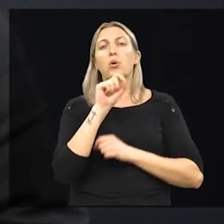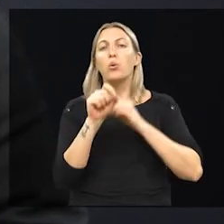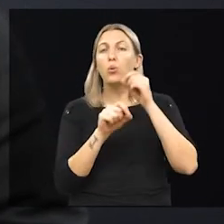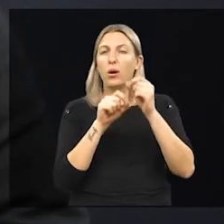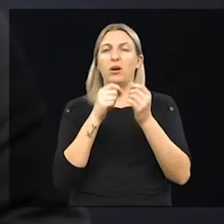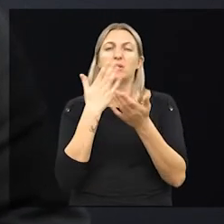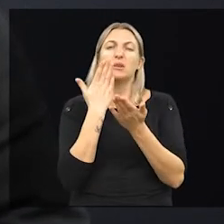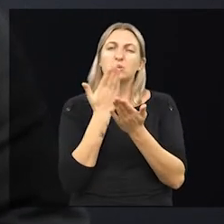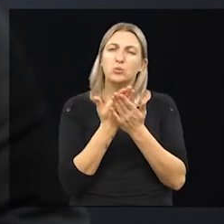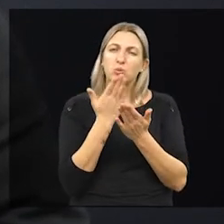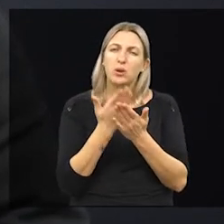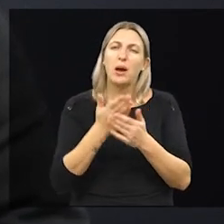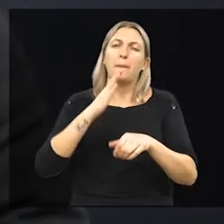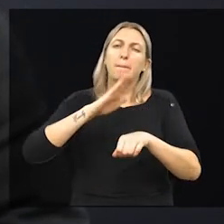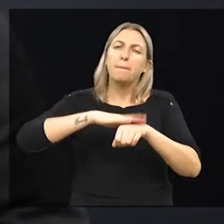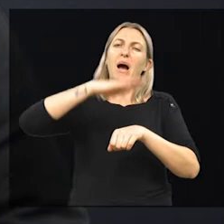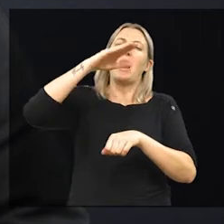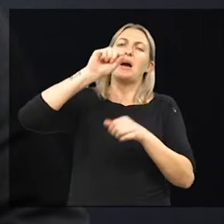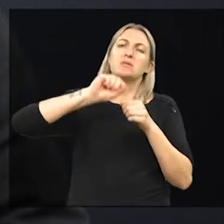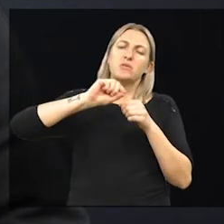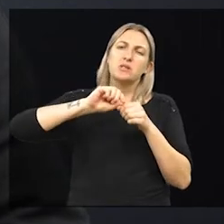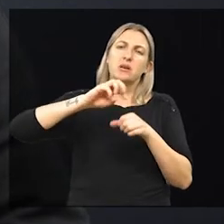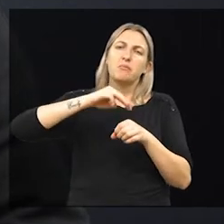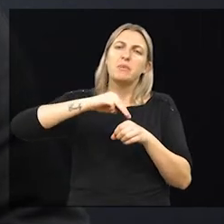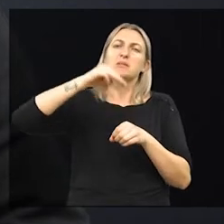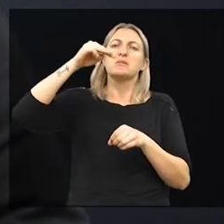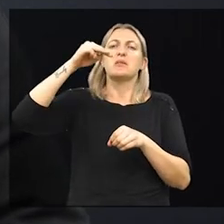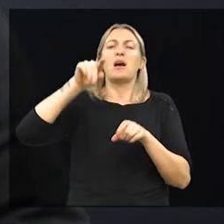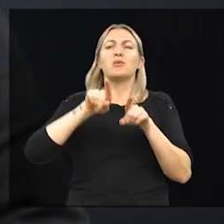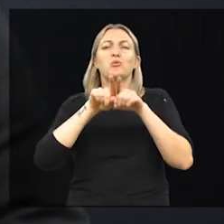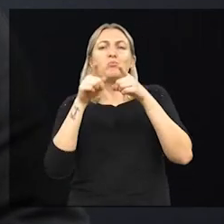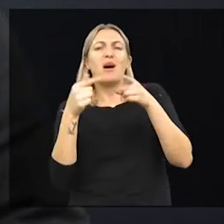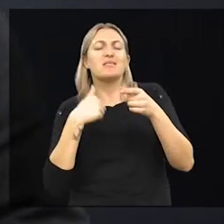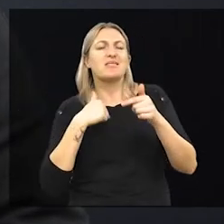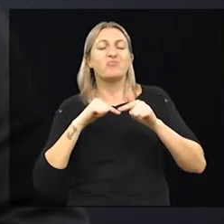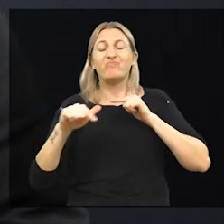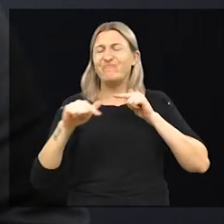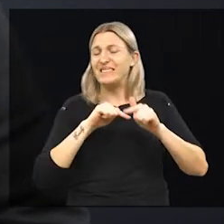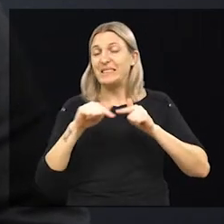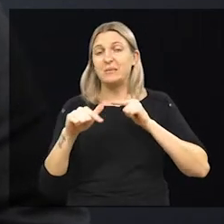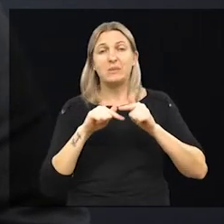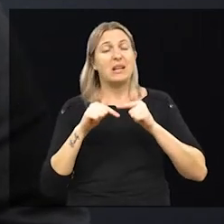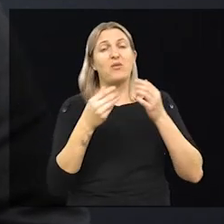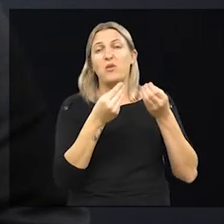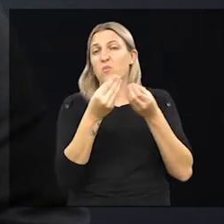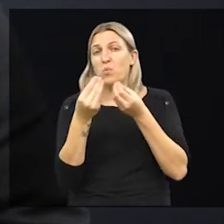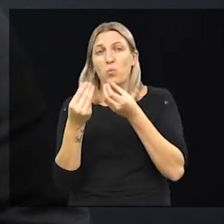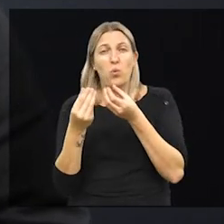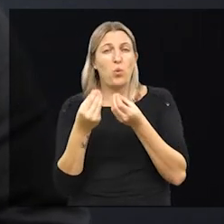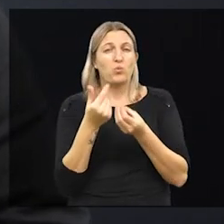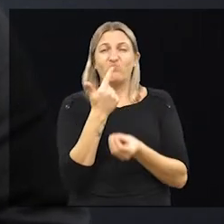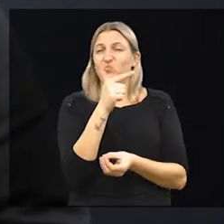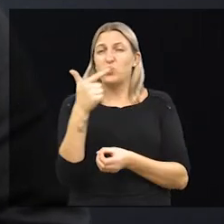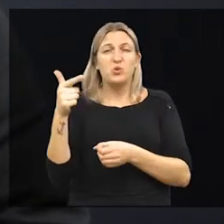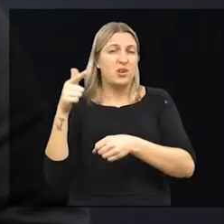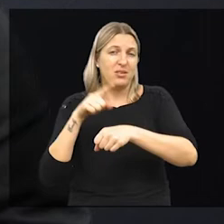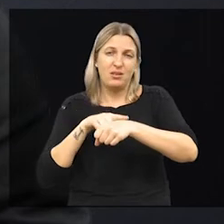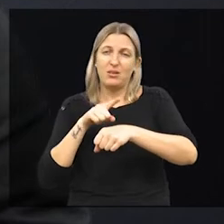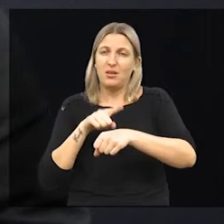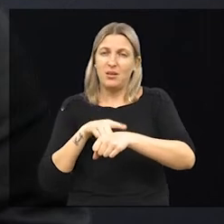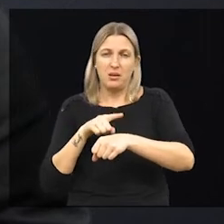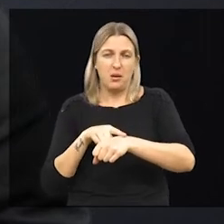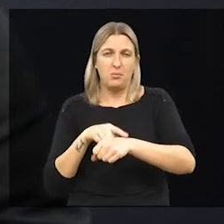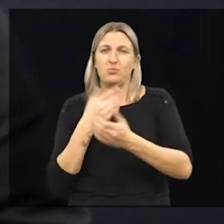em mais de uma outra ainda que abriu o placar em pato branco também outra faculdade de moda e é claro que eu gostaria